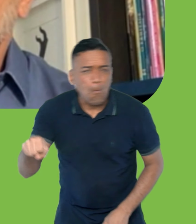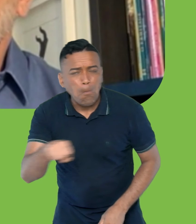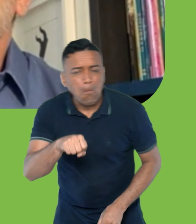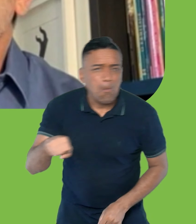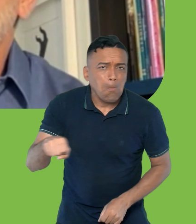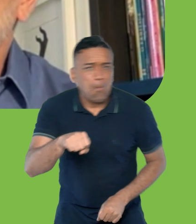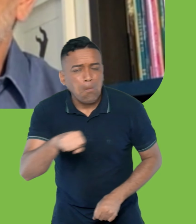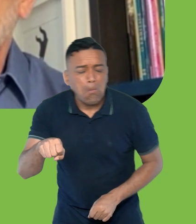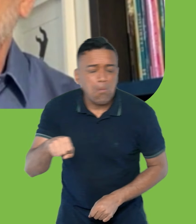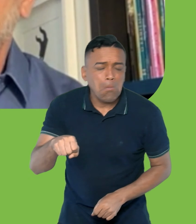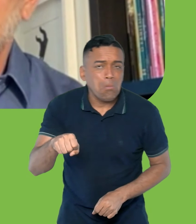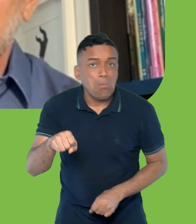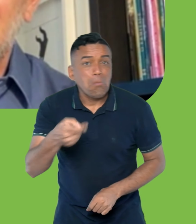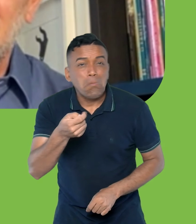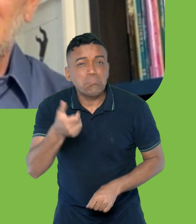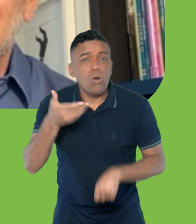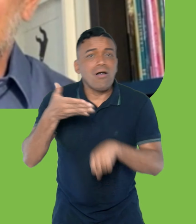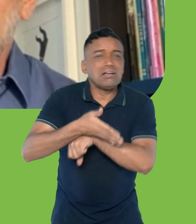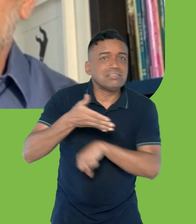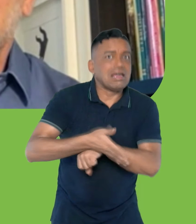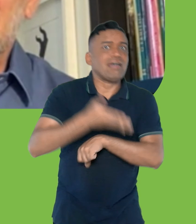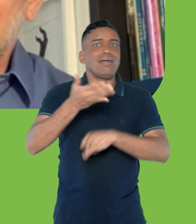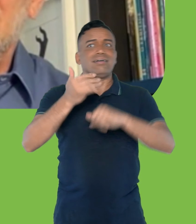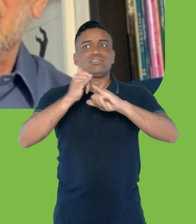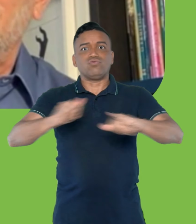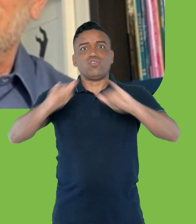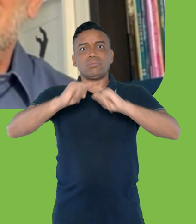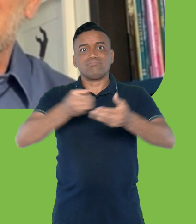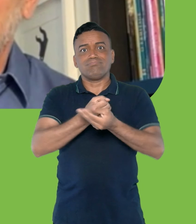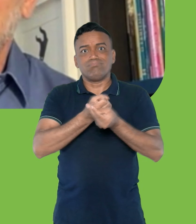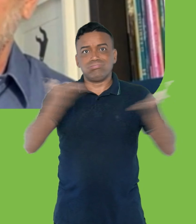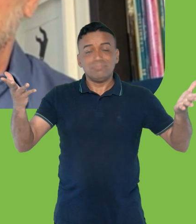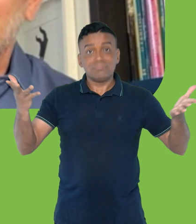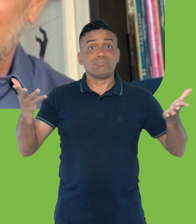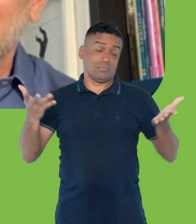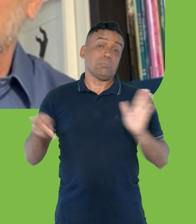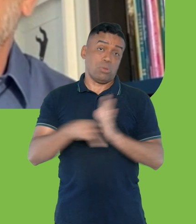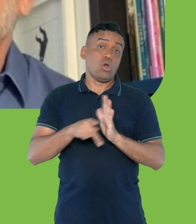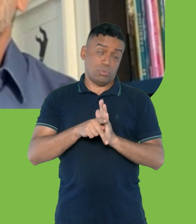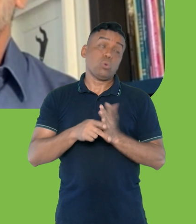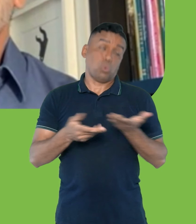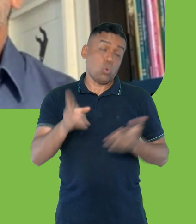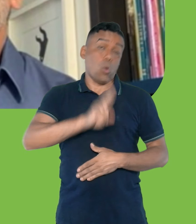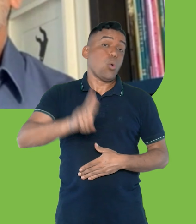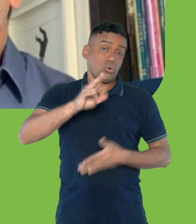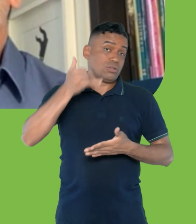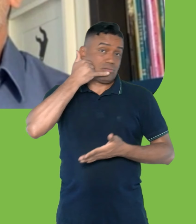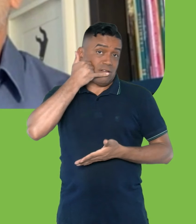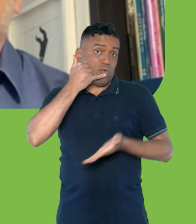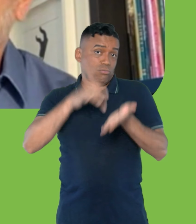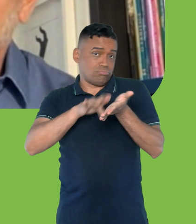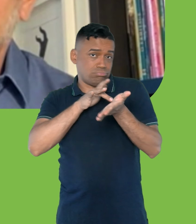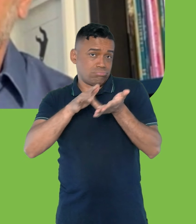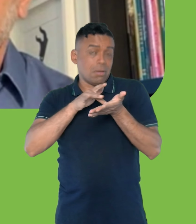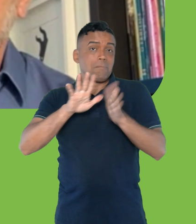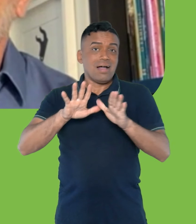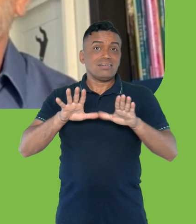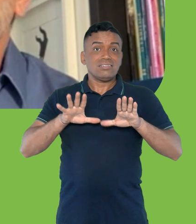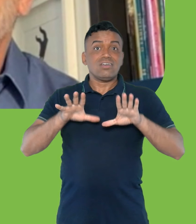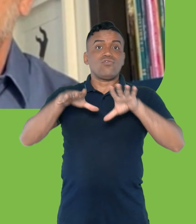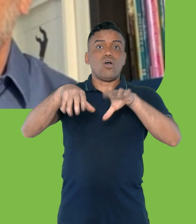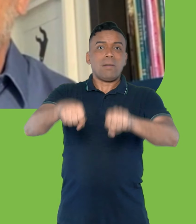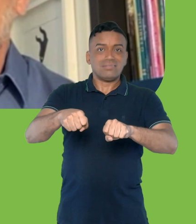poucas condições, pouco acesso a tudo isso que a gente tem hoje em dia, mesmo que atualmente ele faça uso do seu celular, mas que na sua formação,